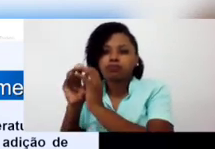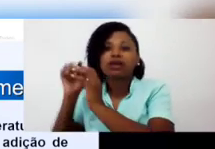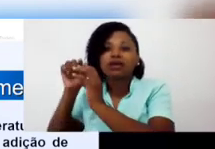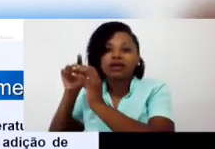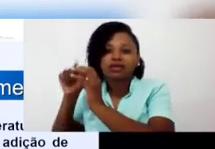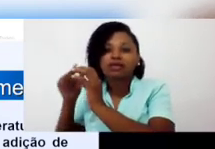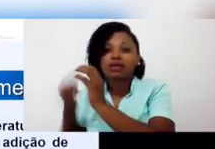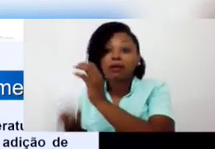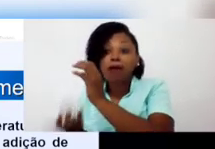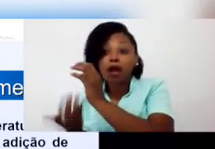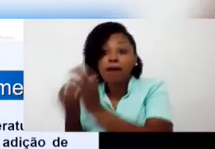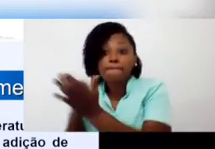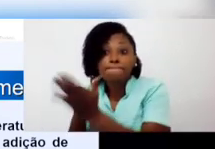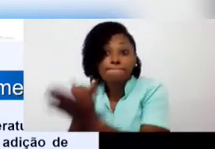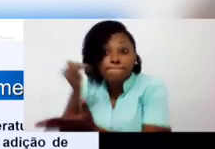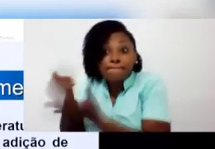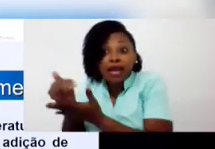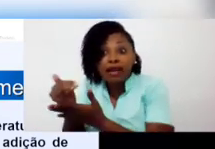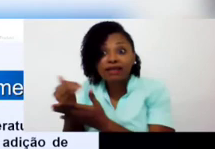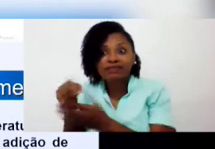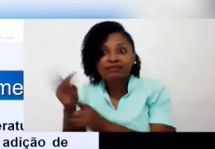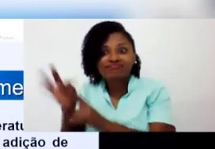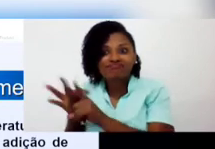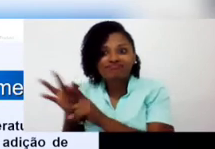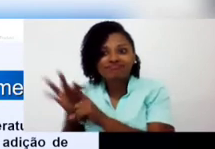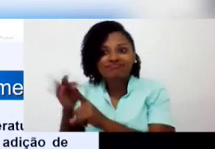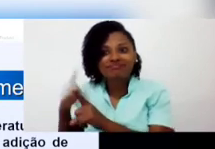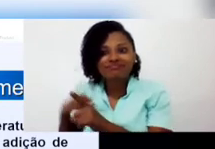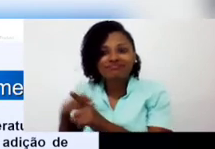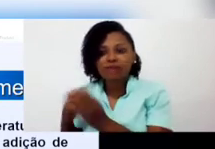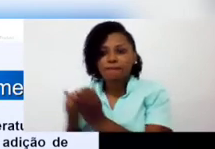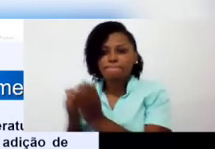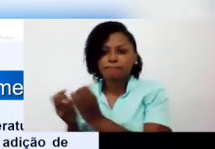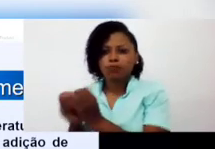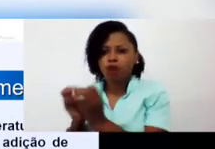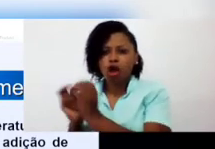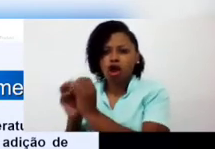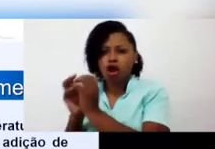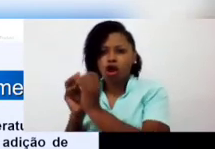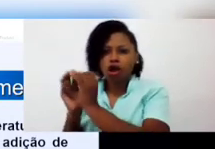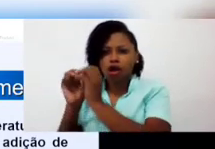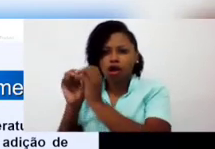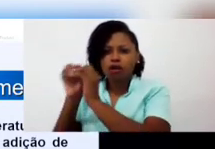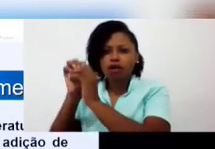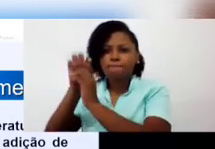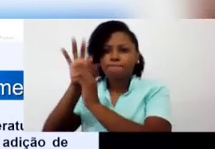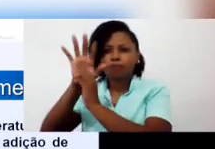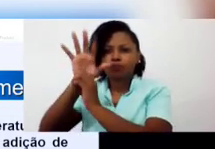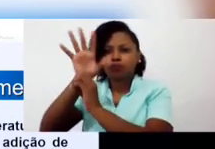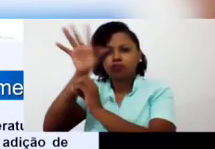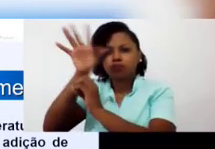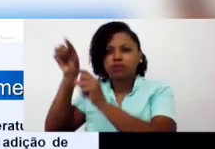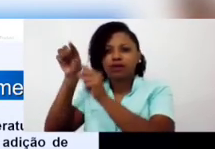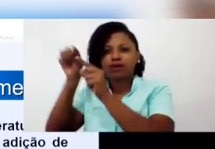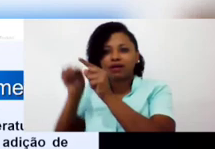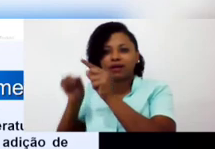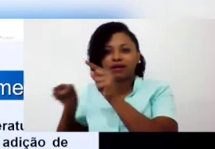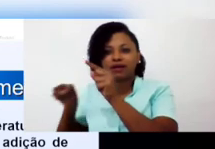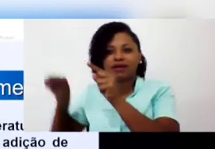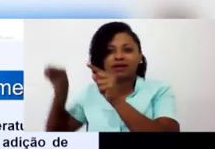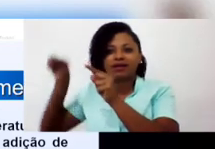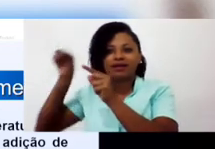aqui começa a pressão interna. Na medida que eu estou aumentando a temperatura, há um agitamento entre as moléculas, que elas vão aumentando